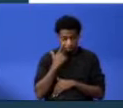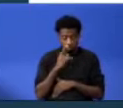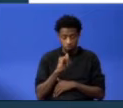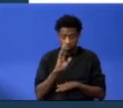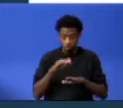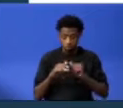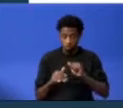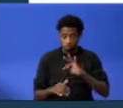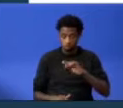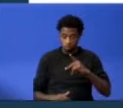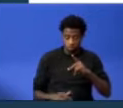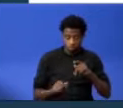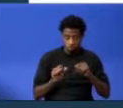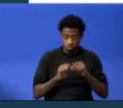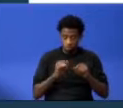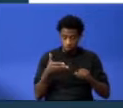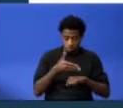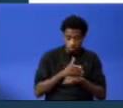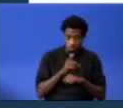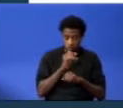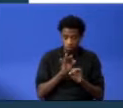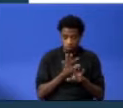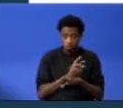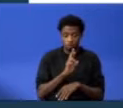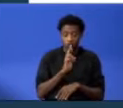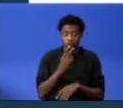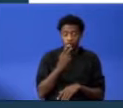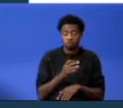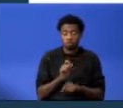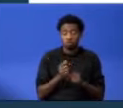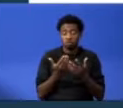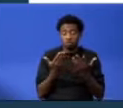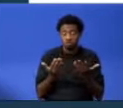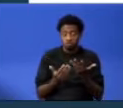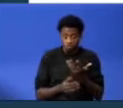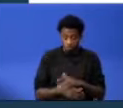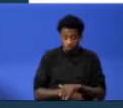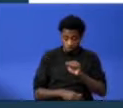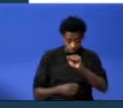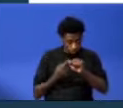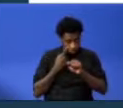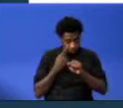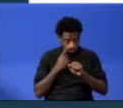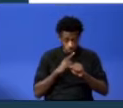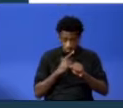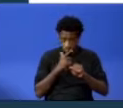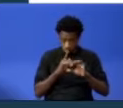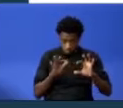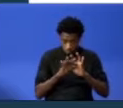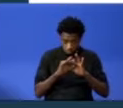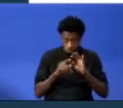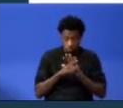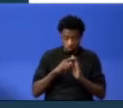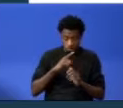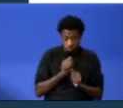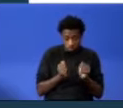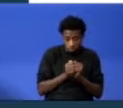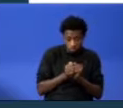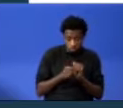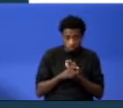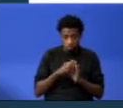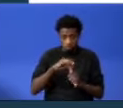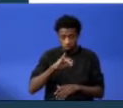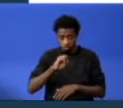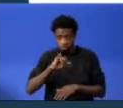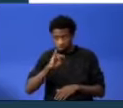hidrolisada na cabeça da miosina, é apenas correto afirmar que ocorre, opção A, ligação da cabeça da miosina nos sítios de ligação